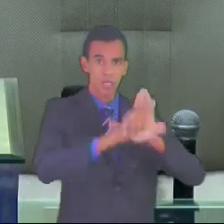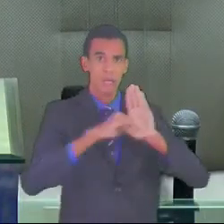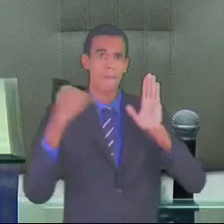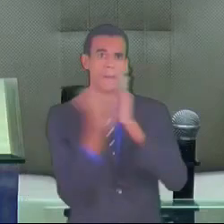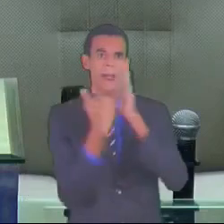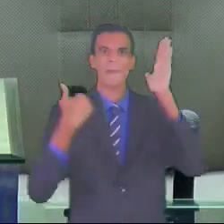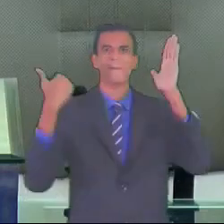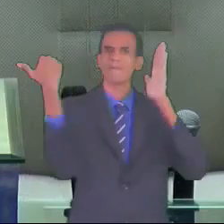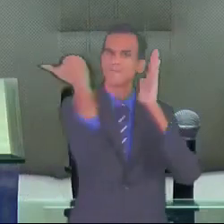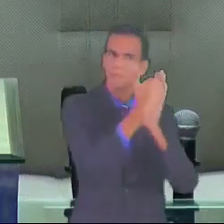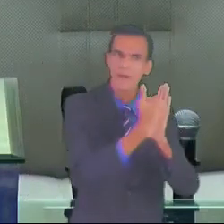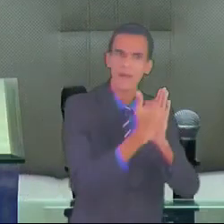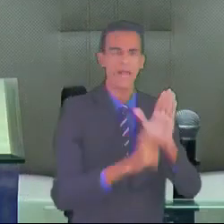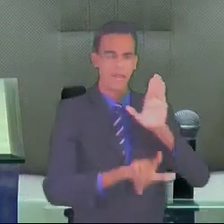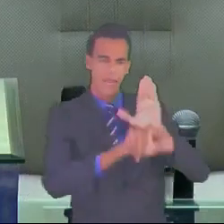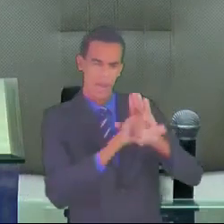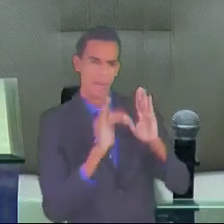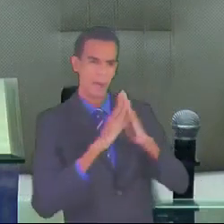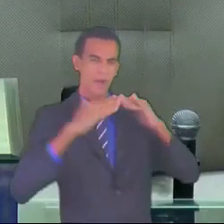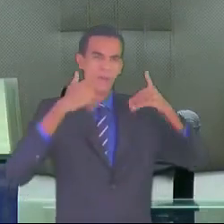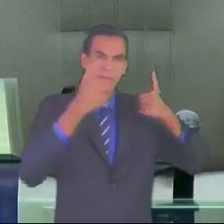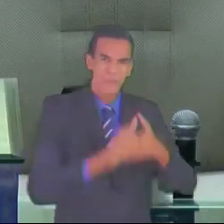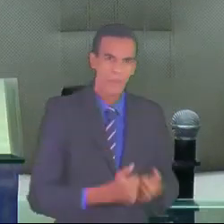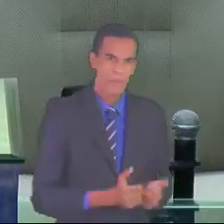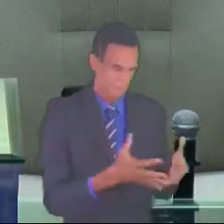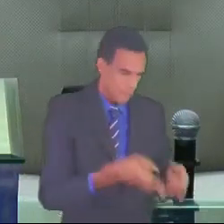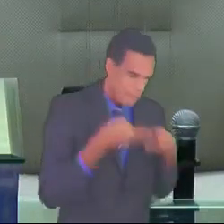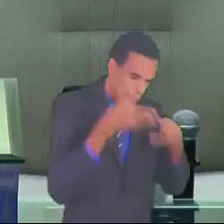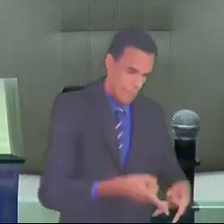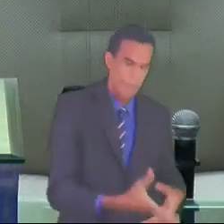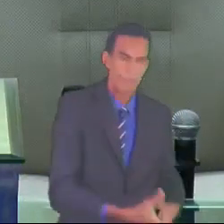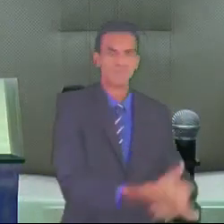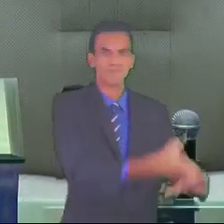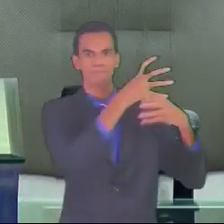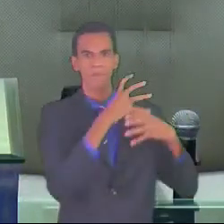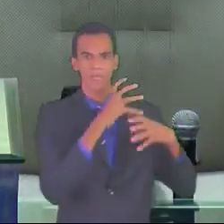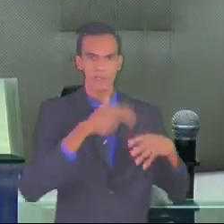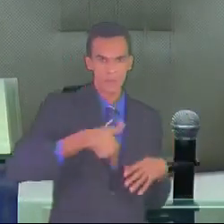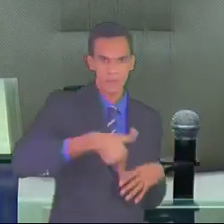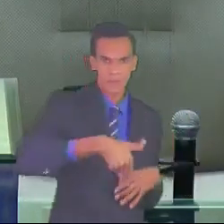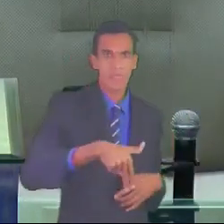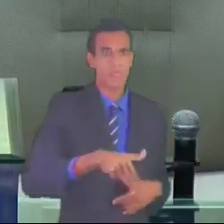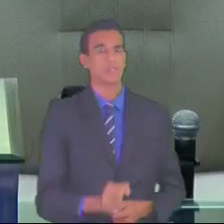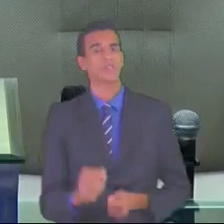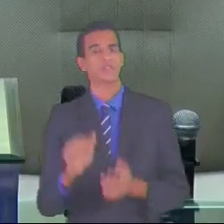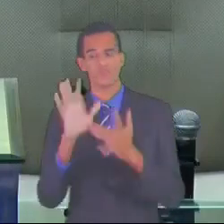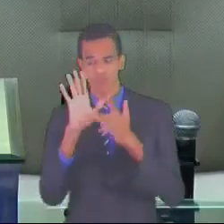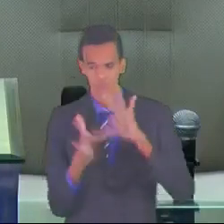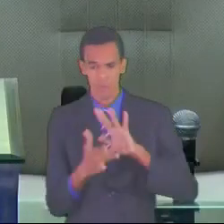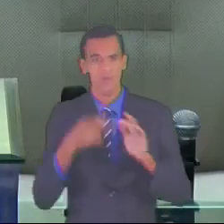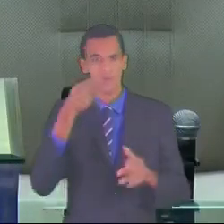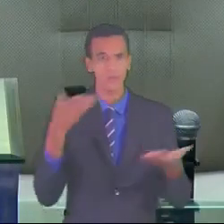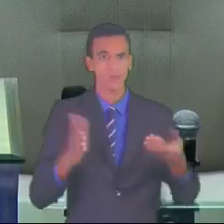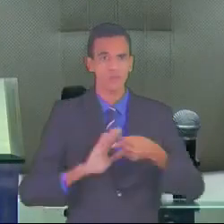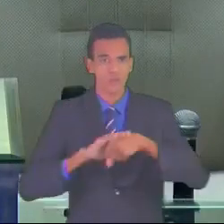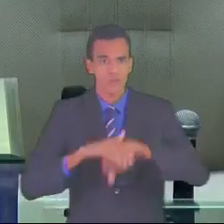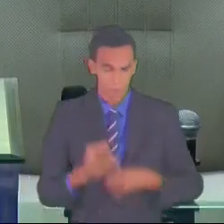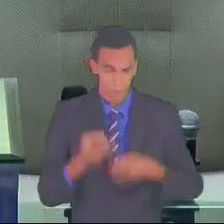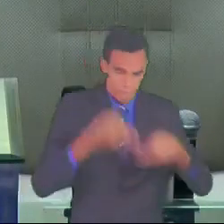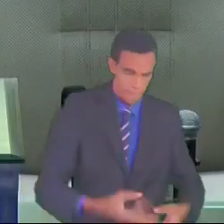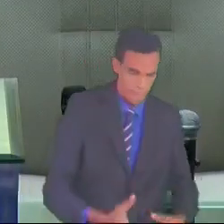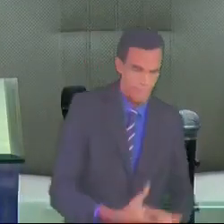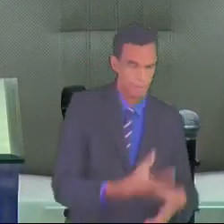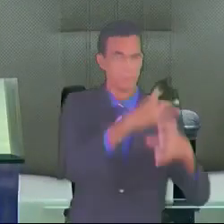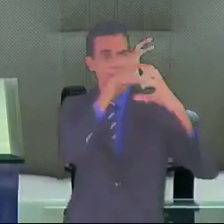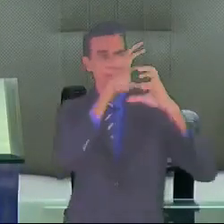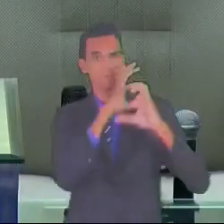do tabernáculo, pegue o leito, levante-se e ande nesta noite, a palavra é, levante-se, tome o seu leito, porque Jesus